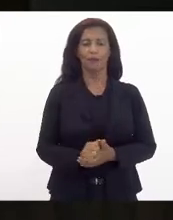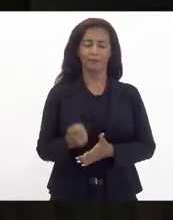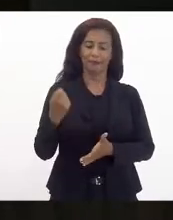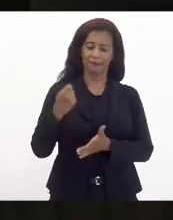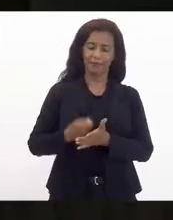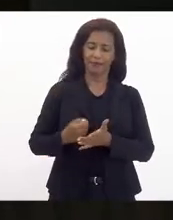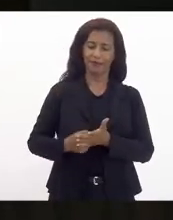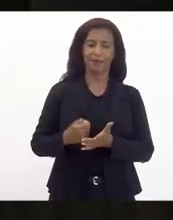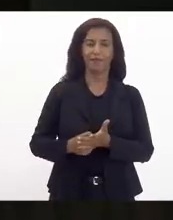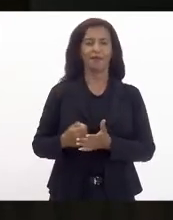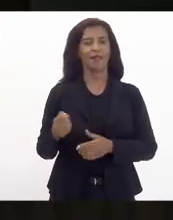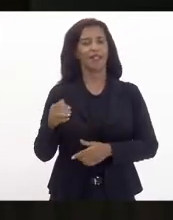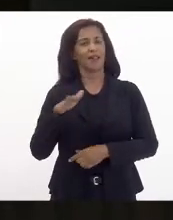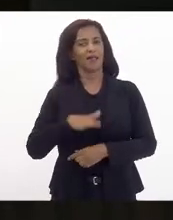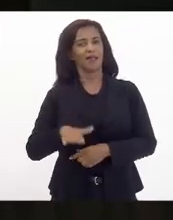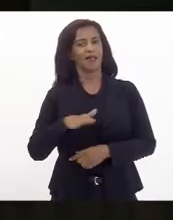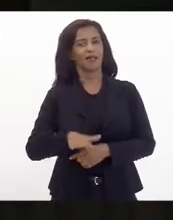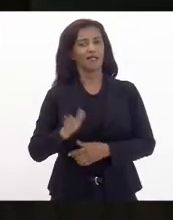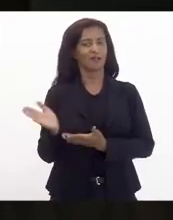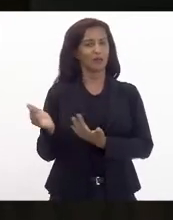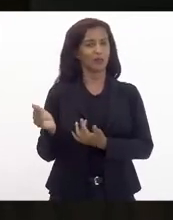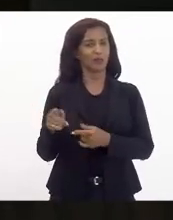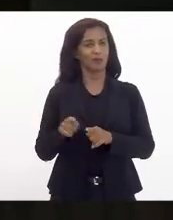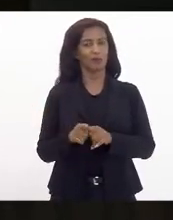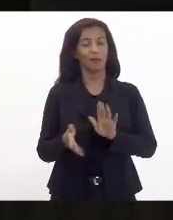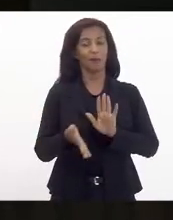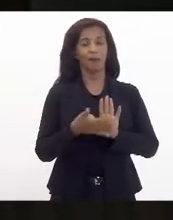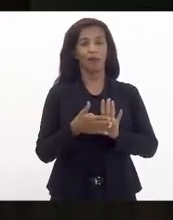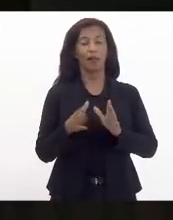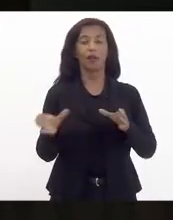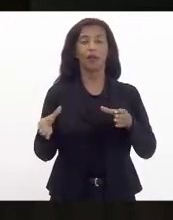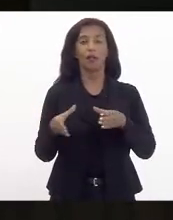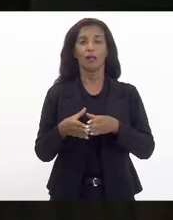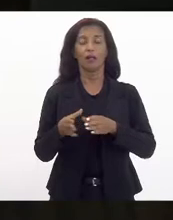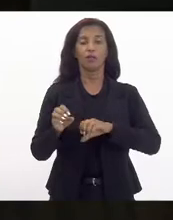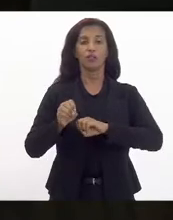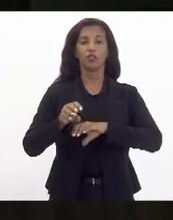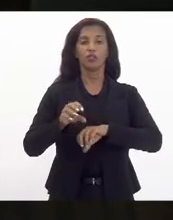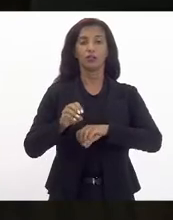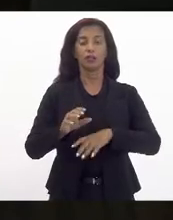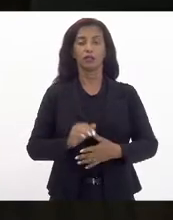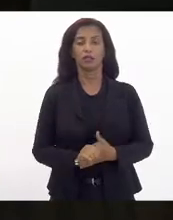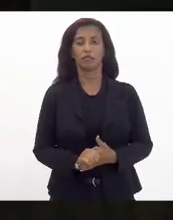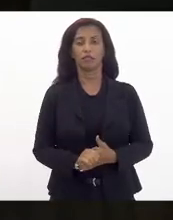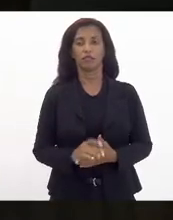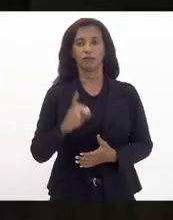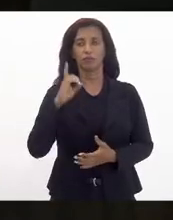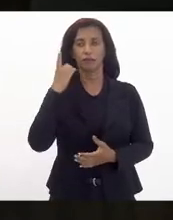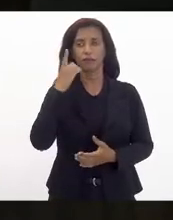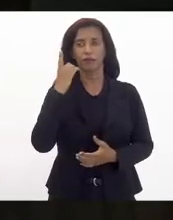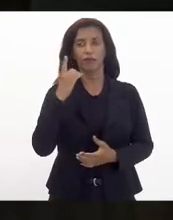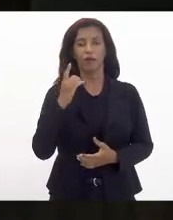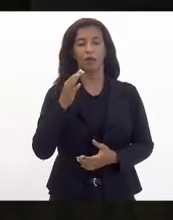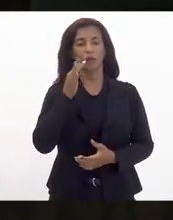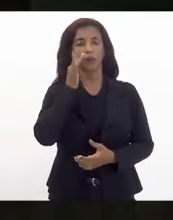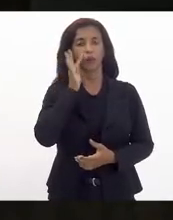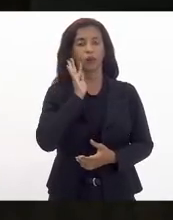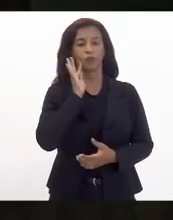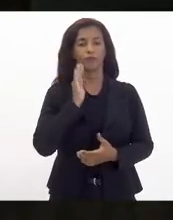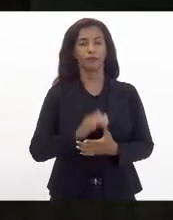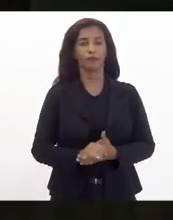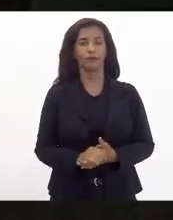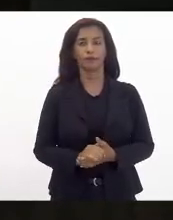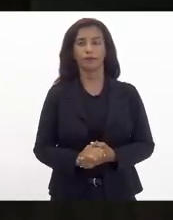na defesa da Criança e do Adolescente também para emitir parecer pela comissão de educação Deputado Flávio serafini